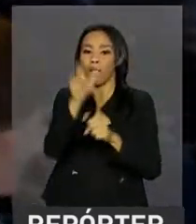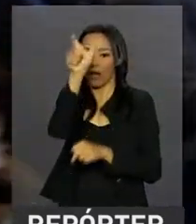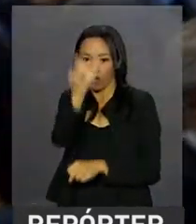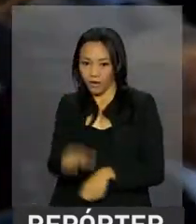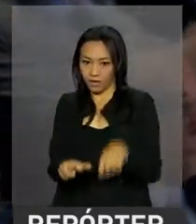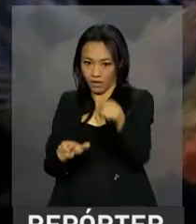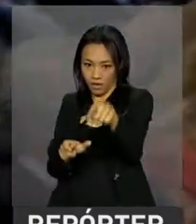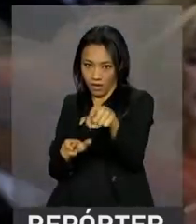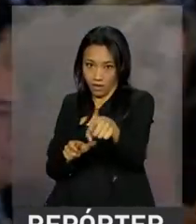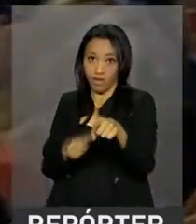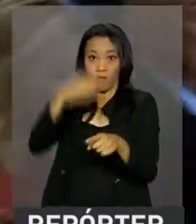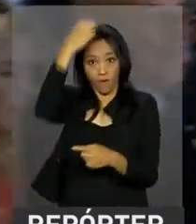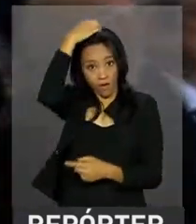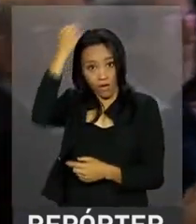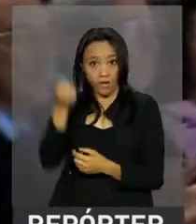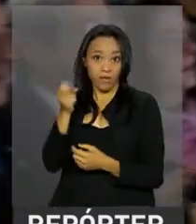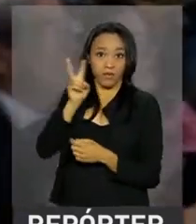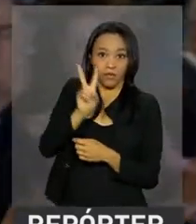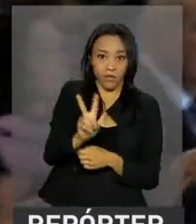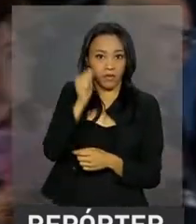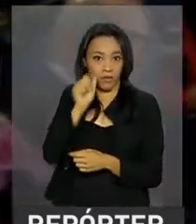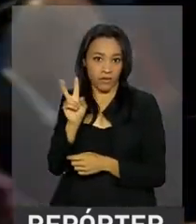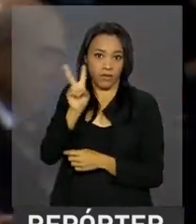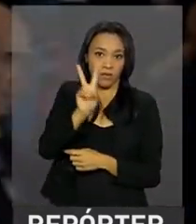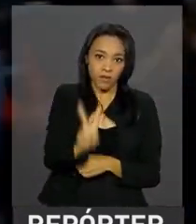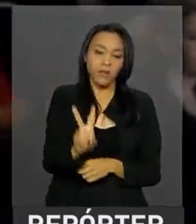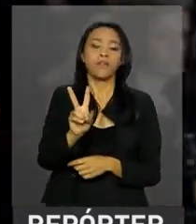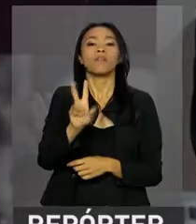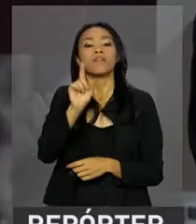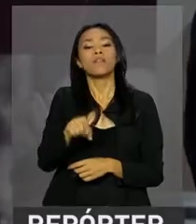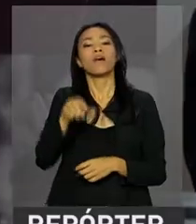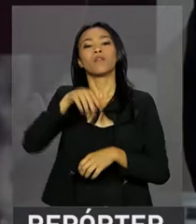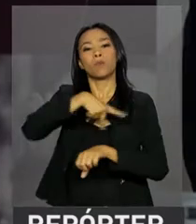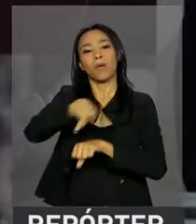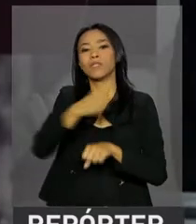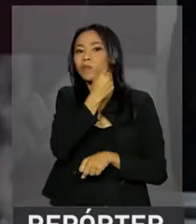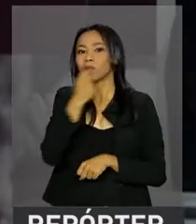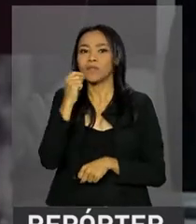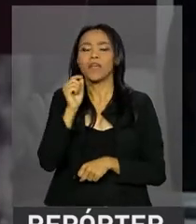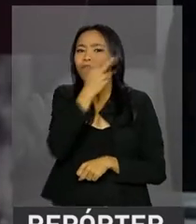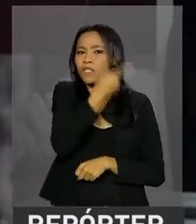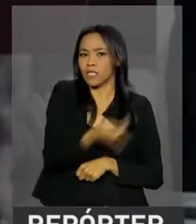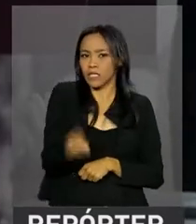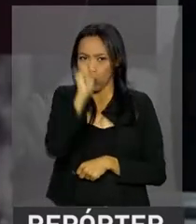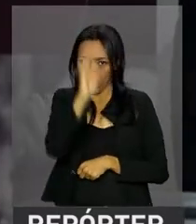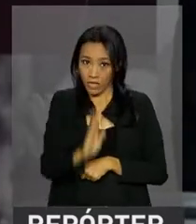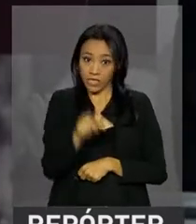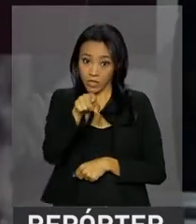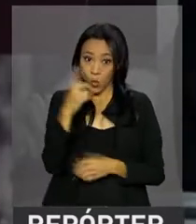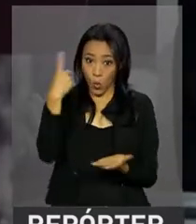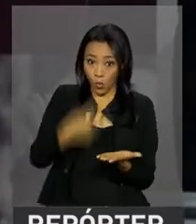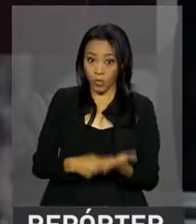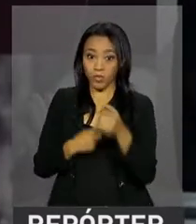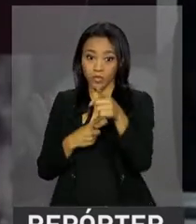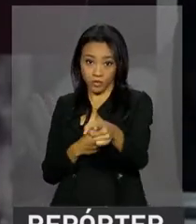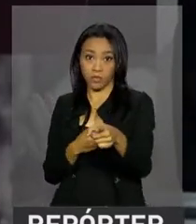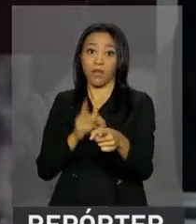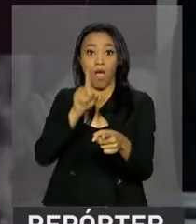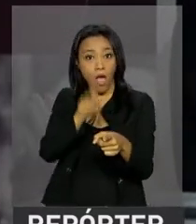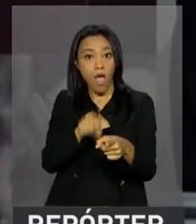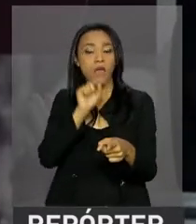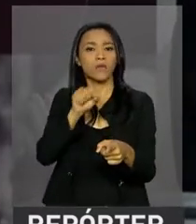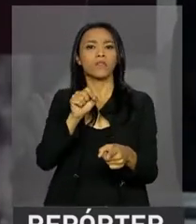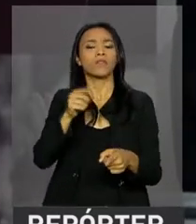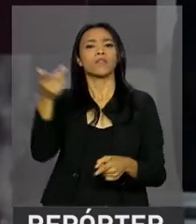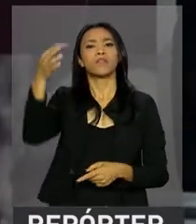gustavo ea rainha silvia da suécia que criaram global child em visita ao brasil um dos compromissos do casal real ea participação na